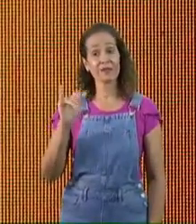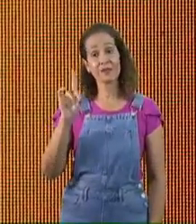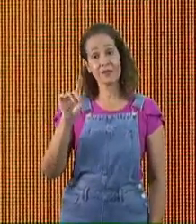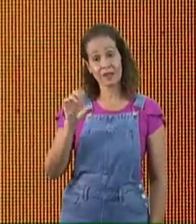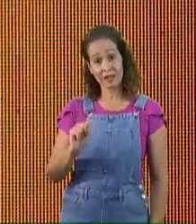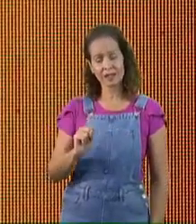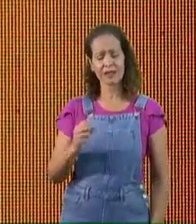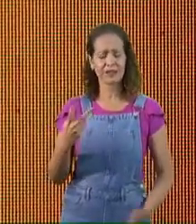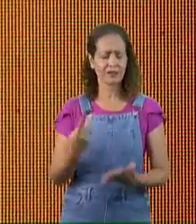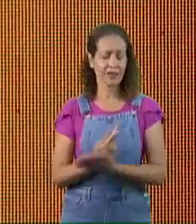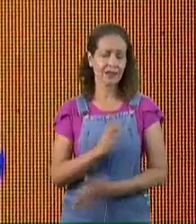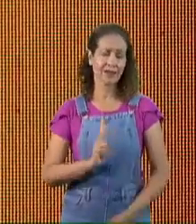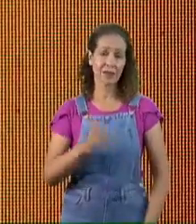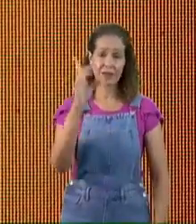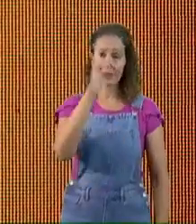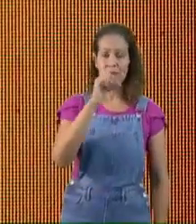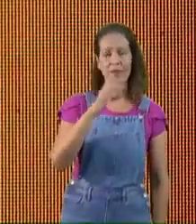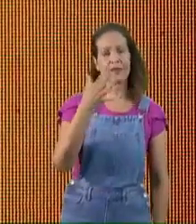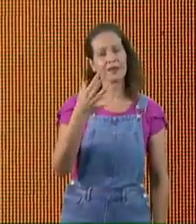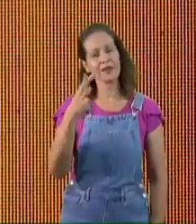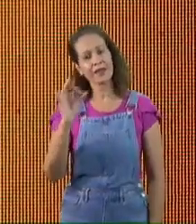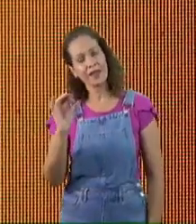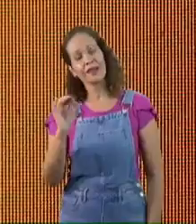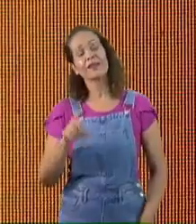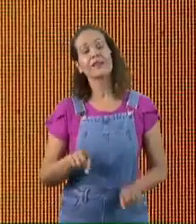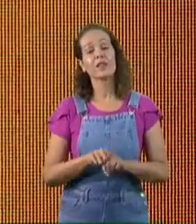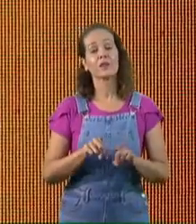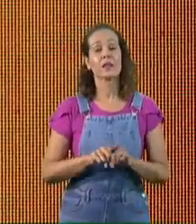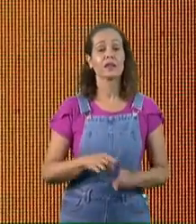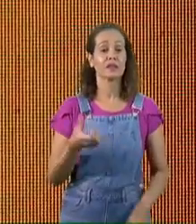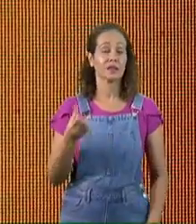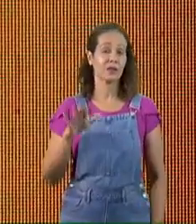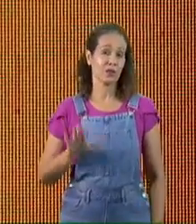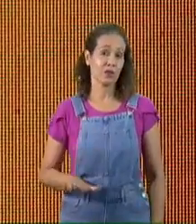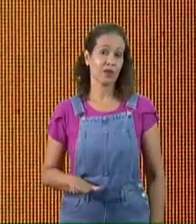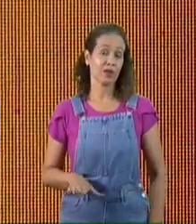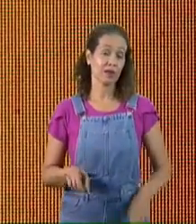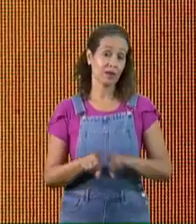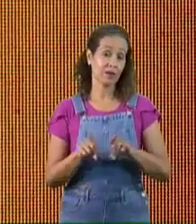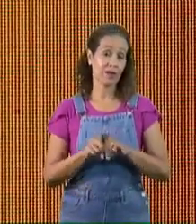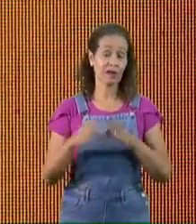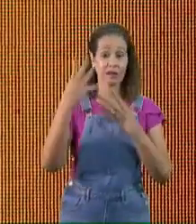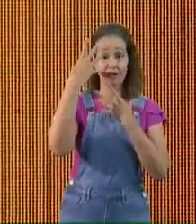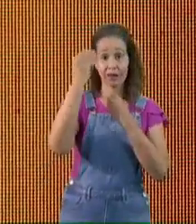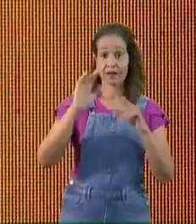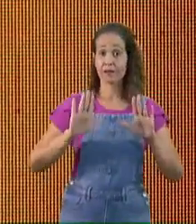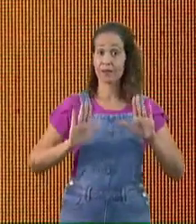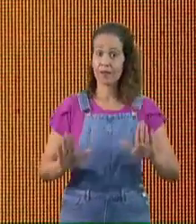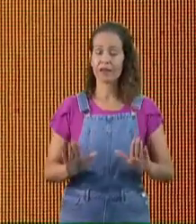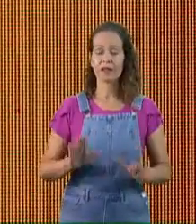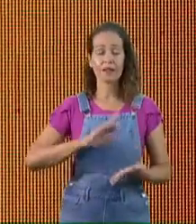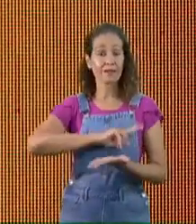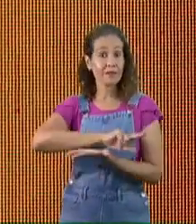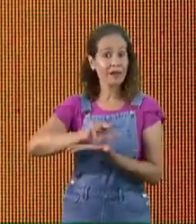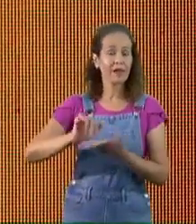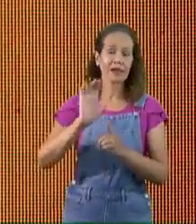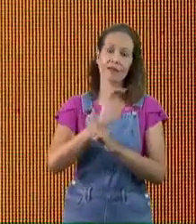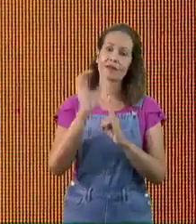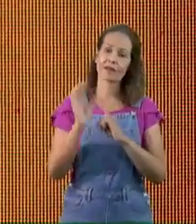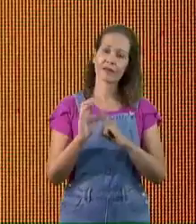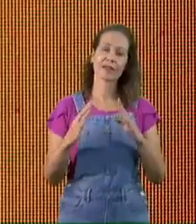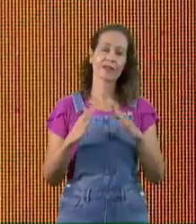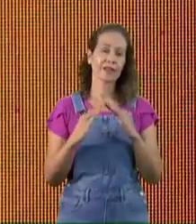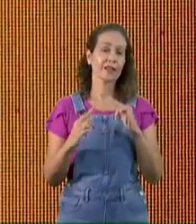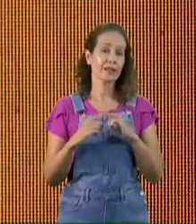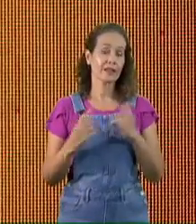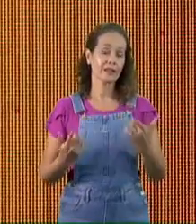todo domingo, vocês já sabem, às 10 horas, 18, e no Culto Fé. Mas tem vários cultos aqui na nossa igreja, e